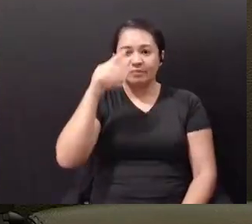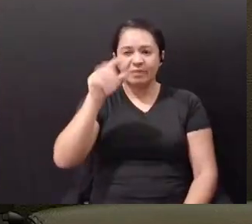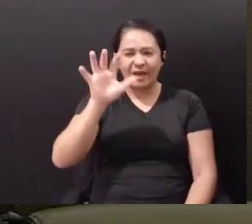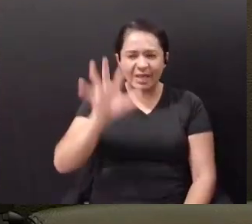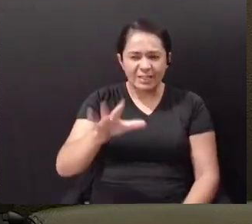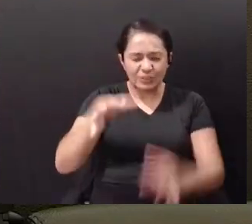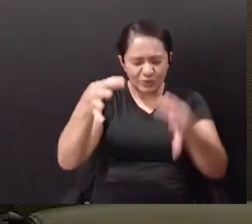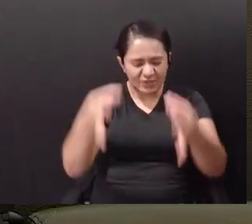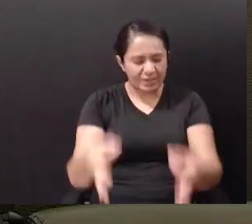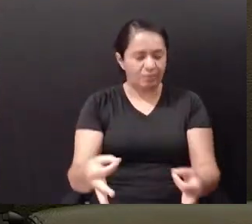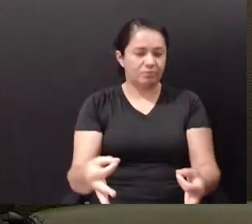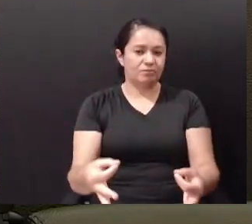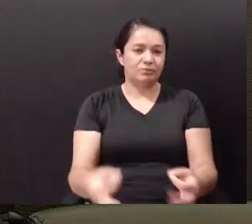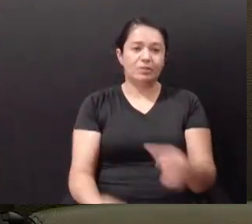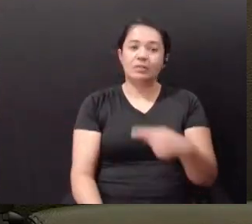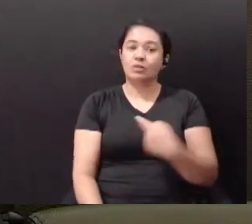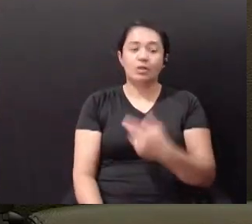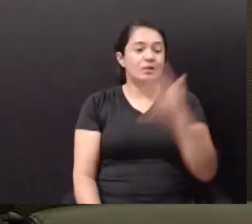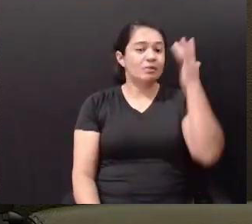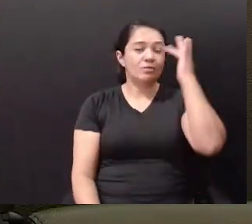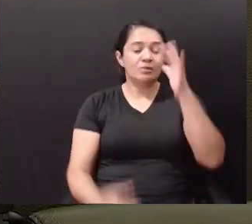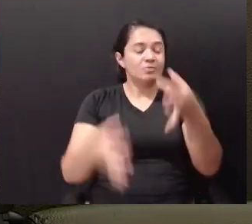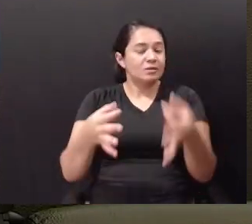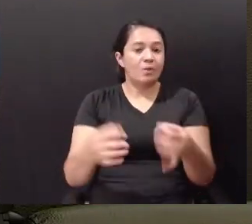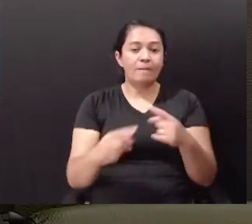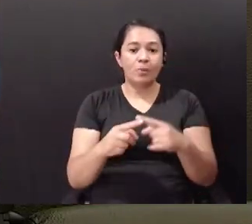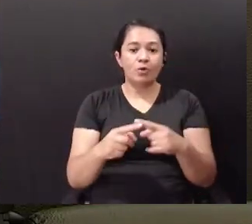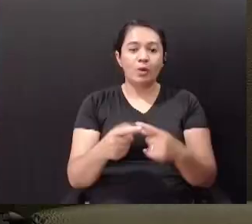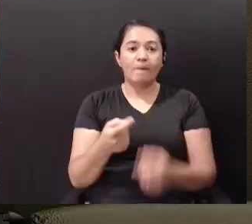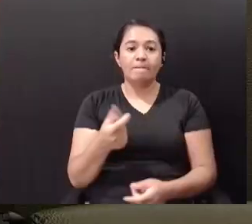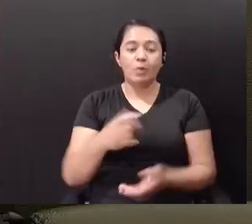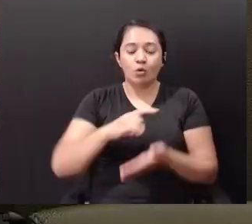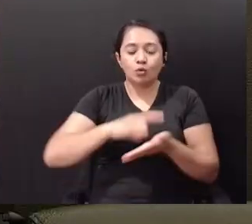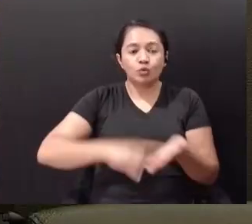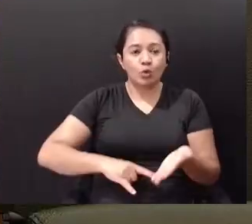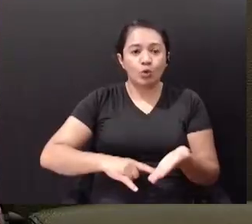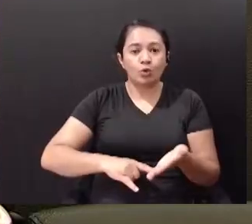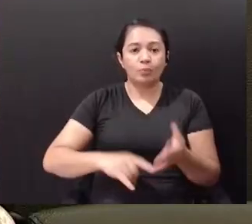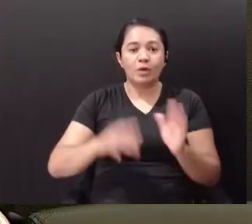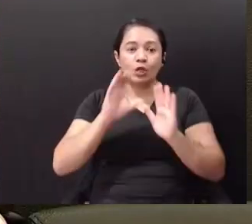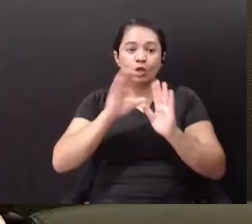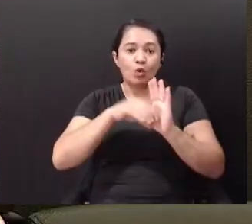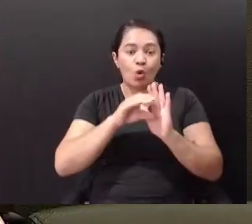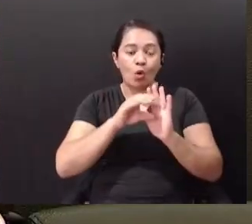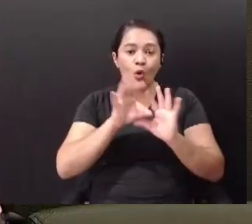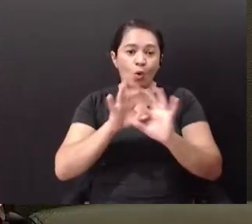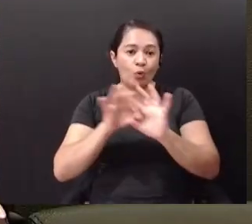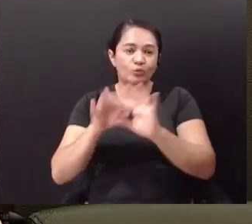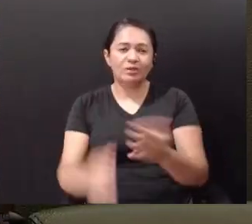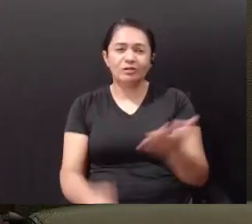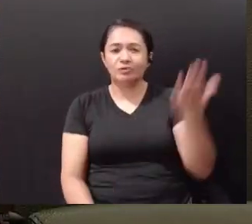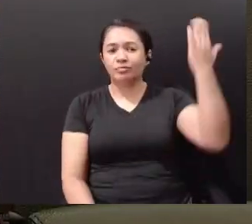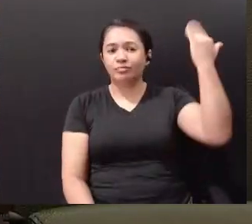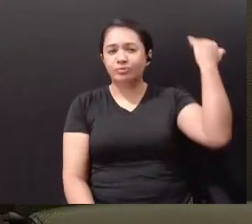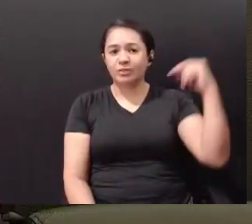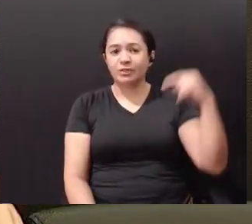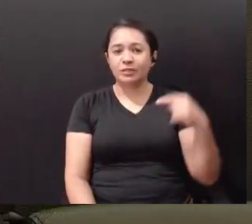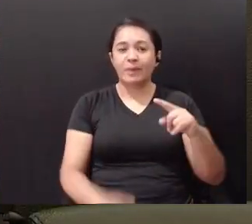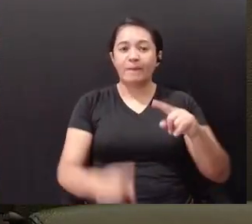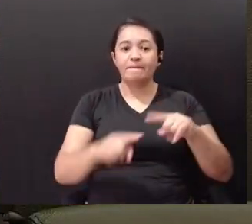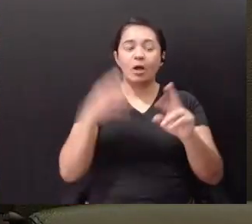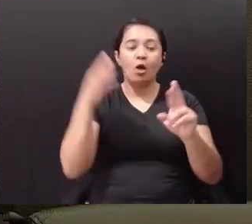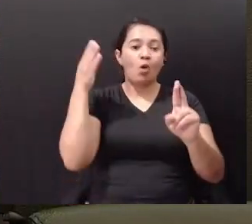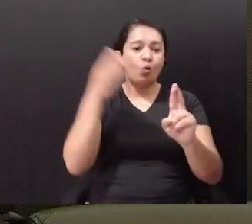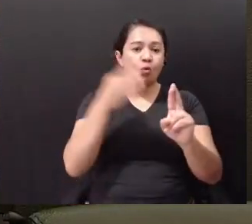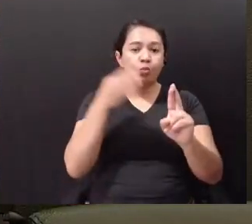está acontecendo, porque são poucos documentos num contexto já passado e que fazem referência a questões que